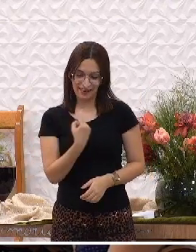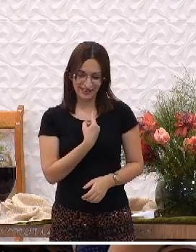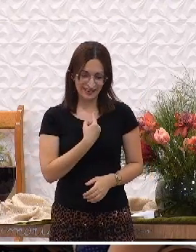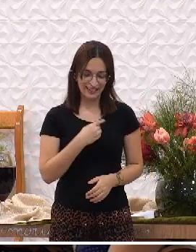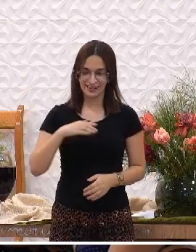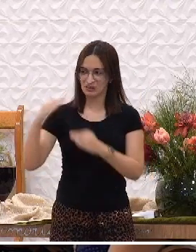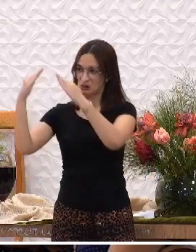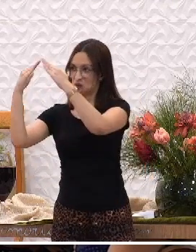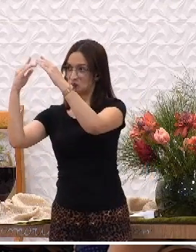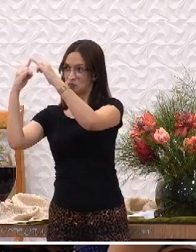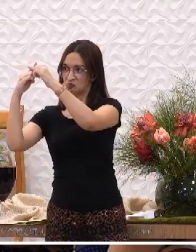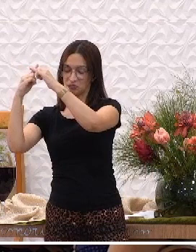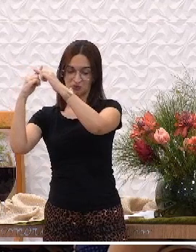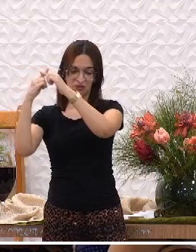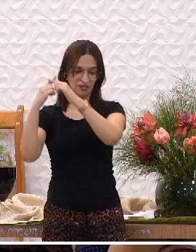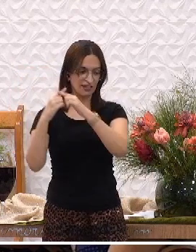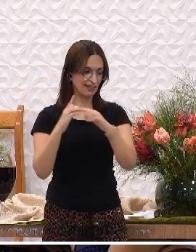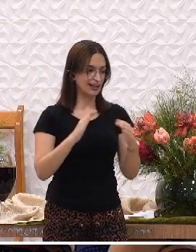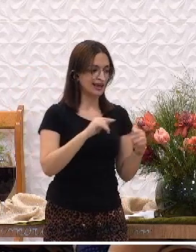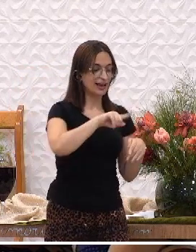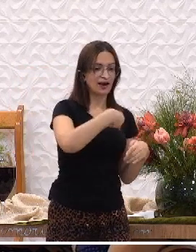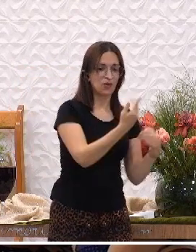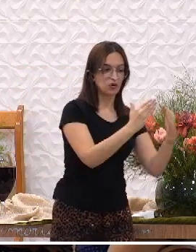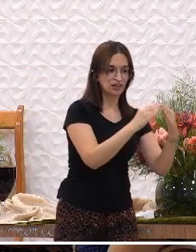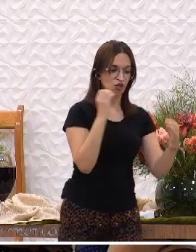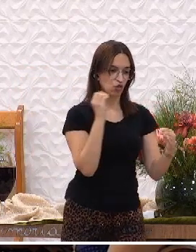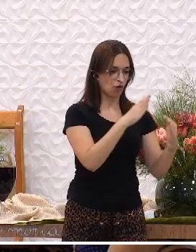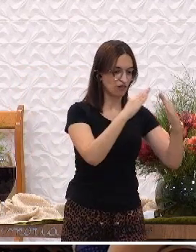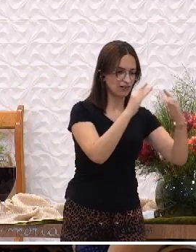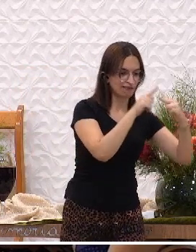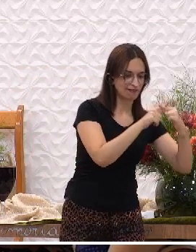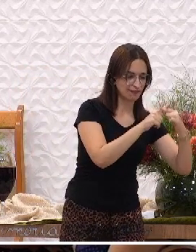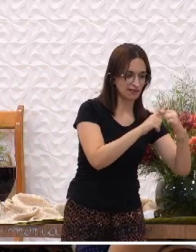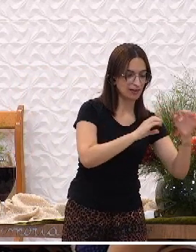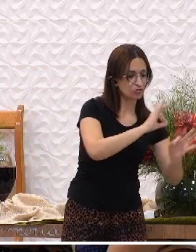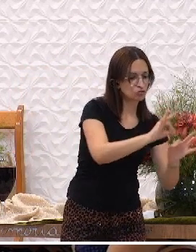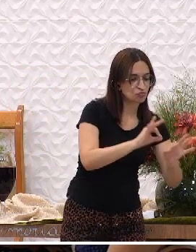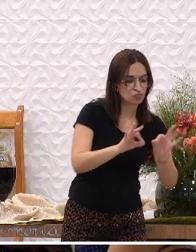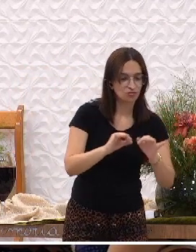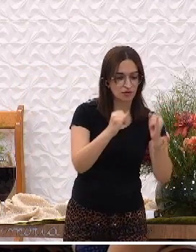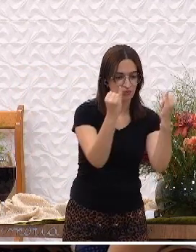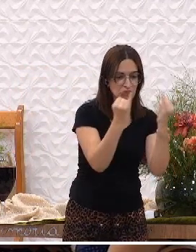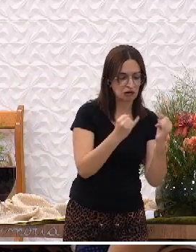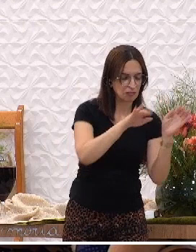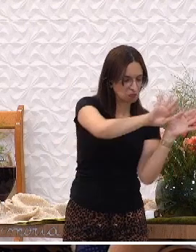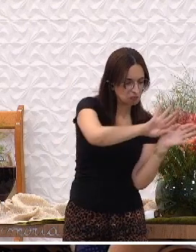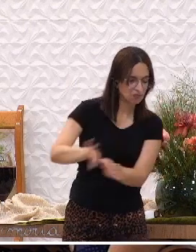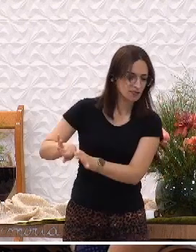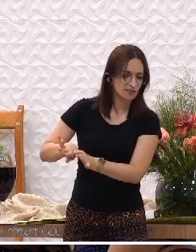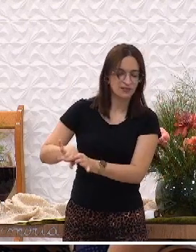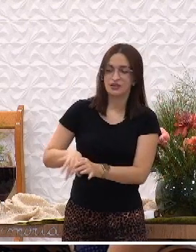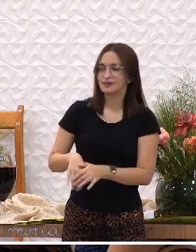tirado todas essas imagens, a gente tinha tirado toda essa pompa da liturgia e deixado a liturgia bem mais simples. Mas aí fica uma